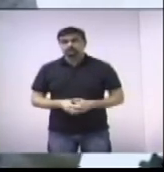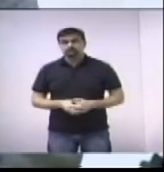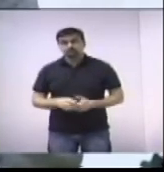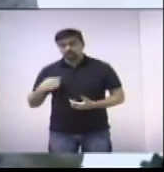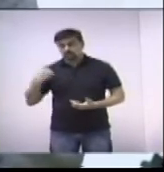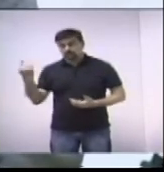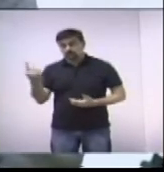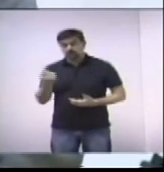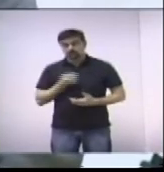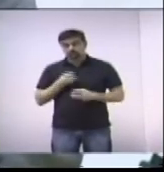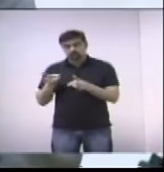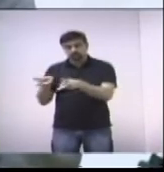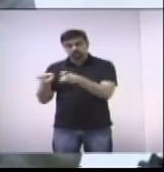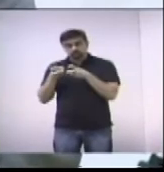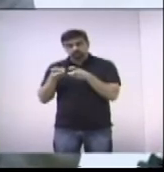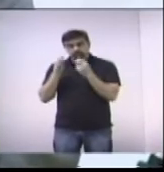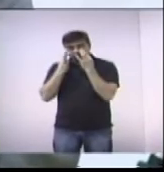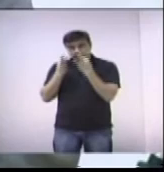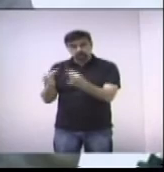a gente repara que